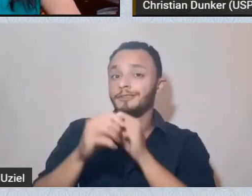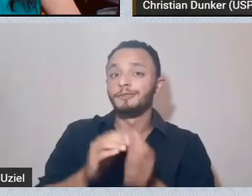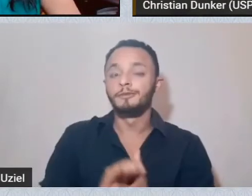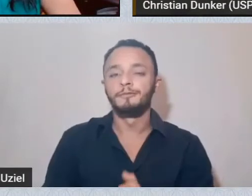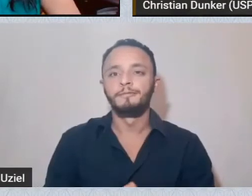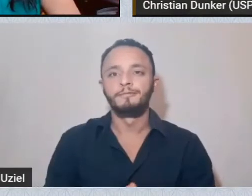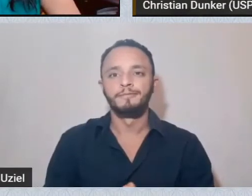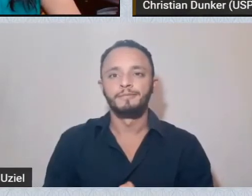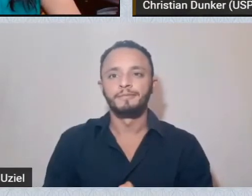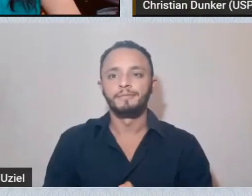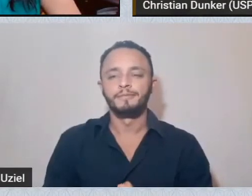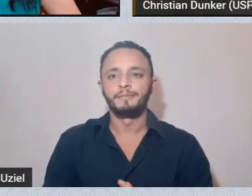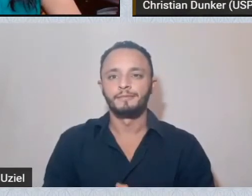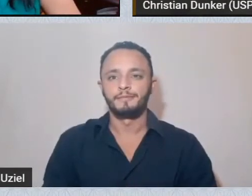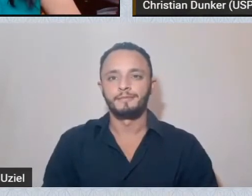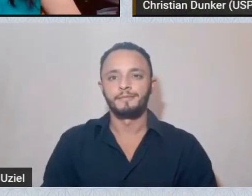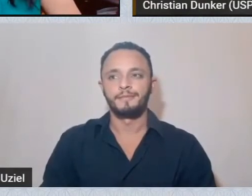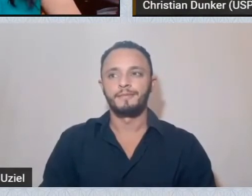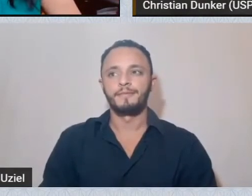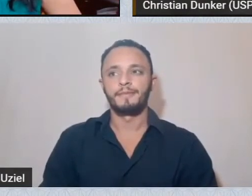Qual é o aqui? Isso